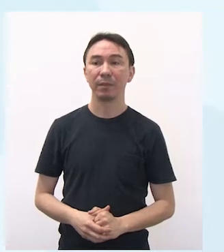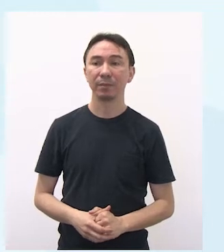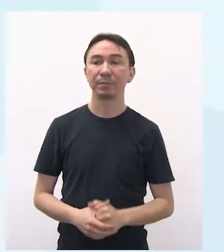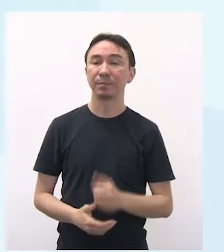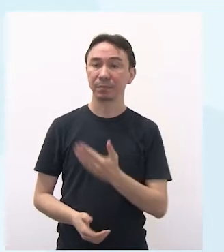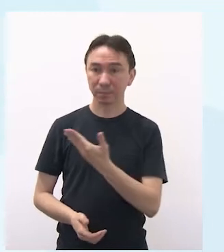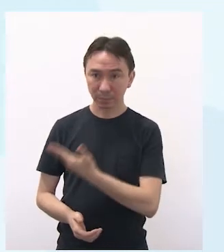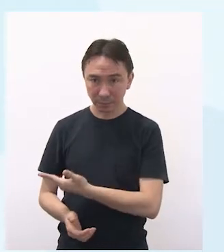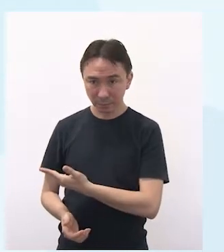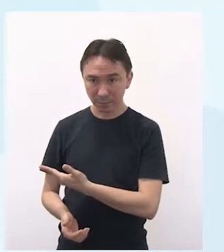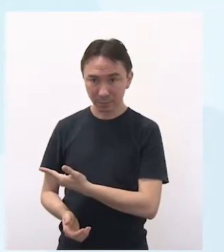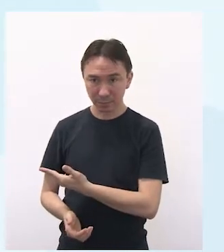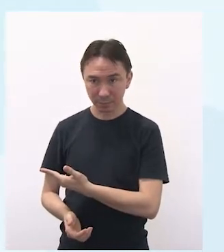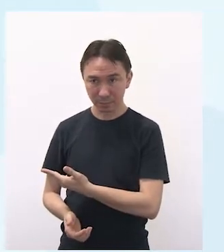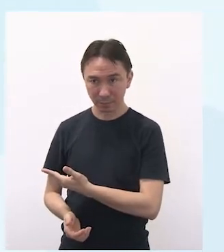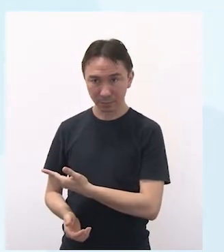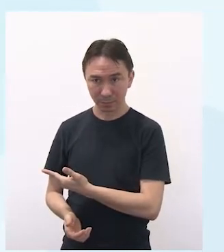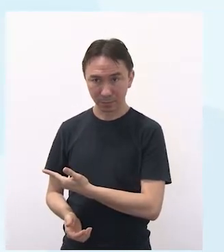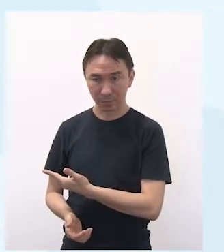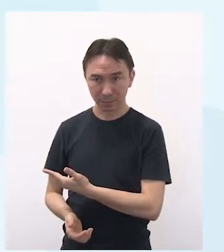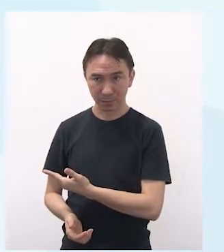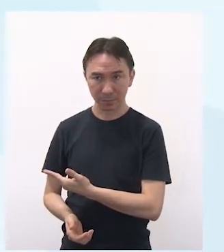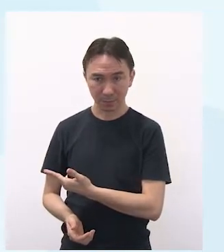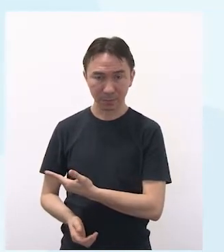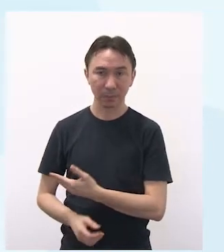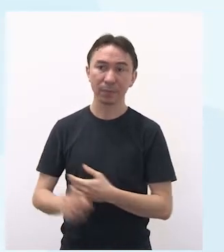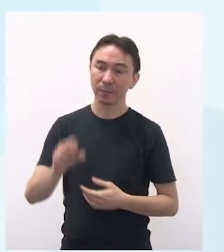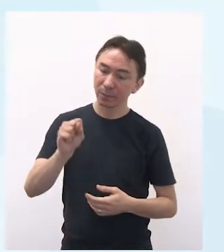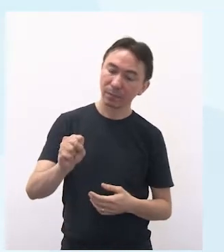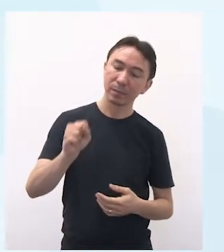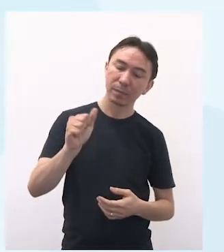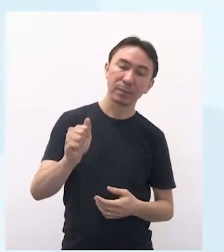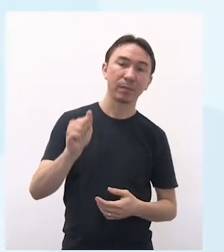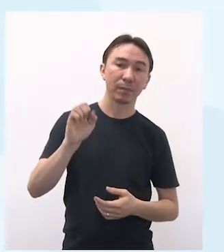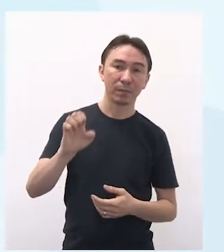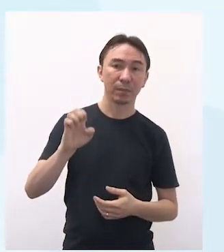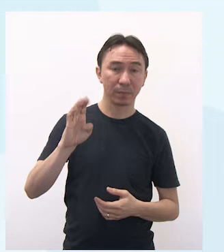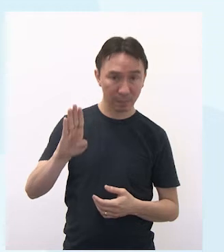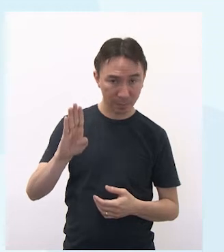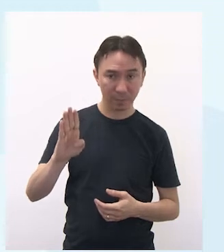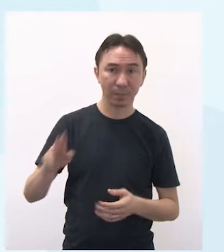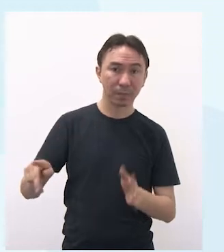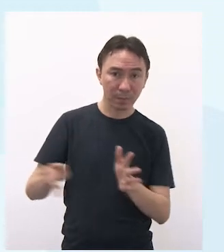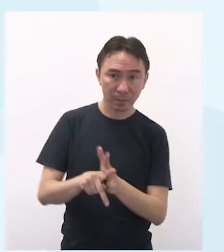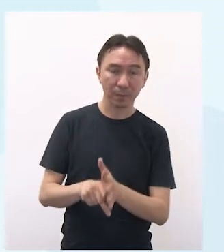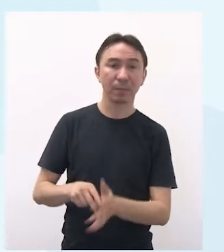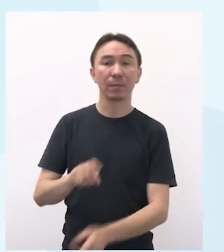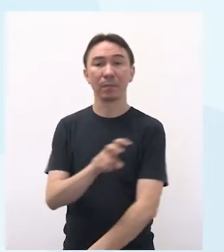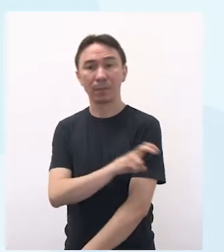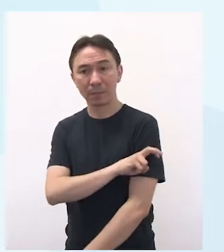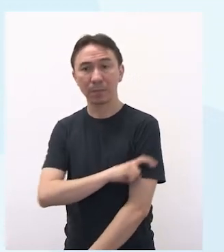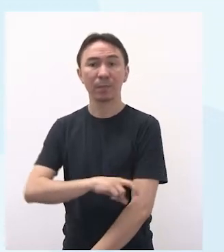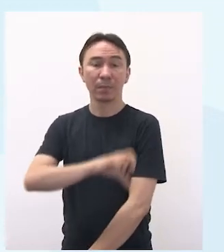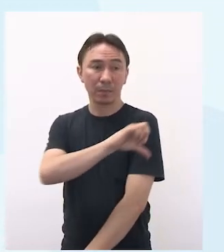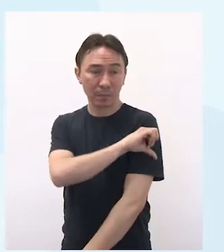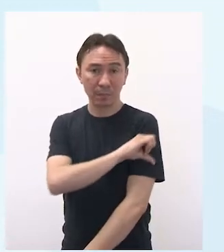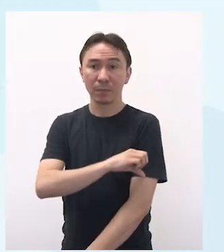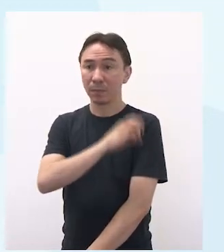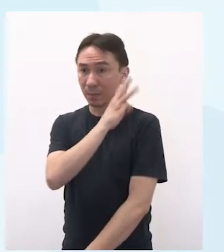está a escala de proficiência do SAEB, dos quintos, nonos, terceira séries de língua portuguesa e